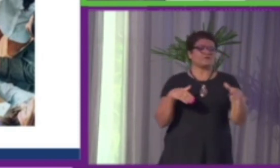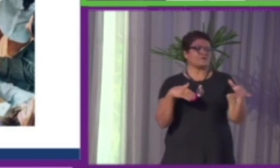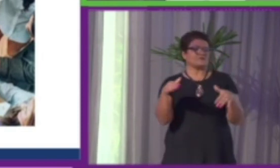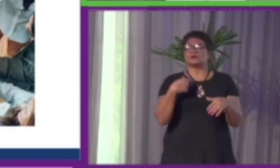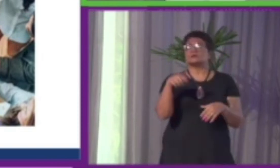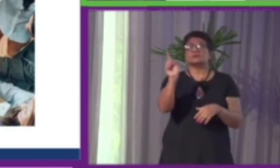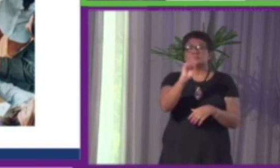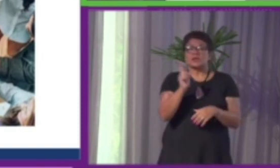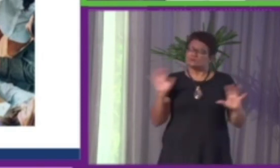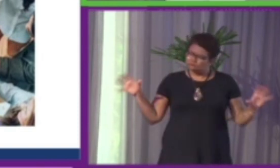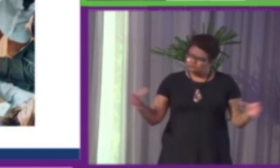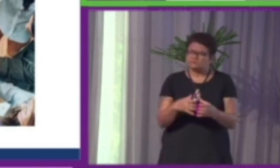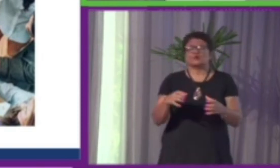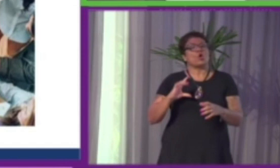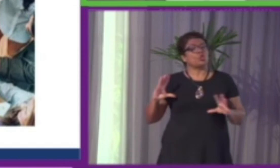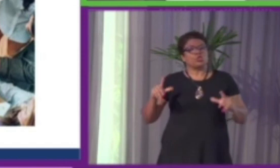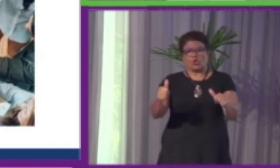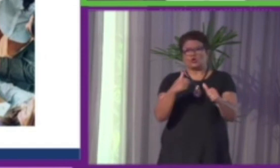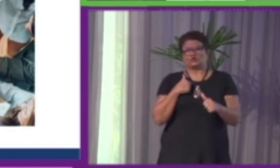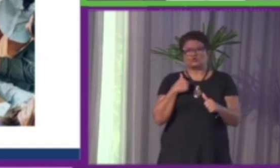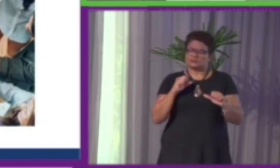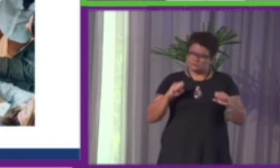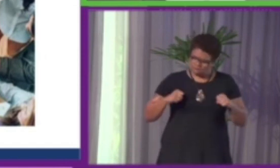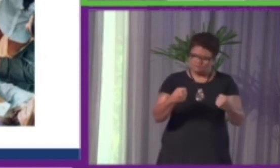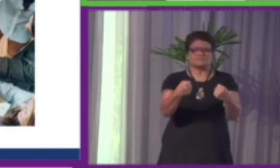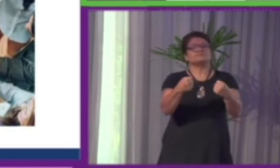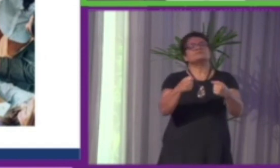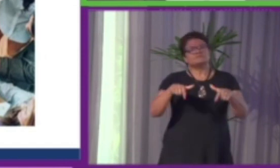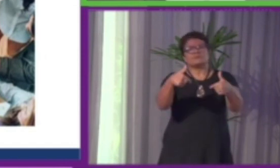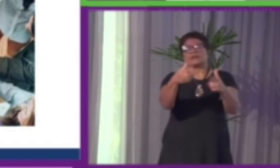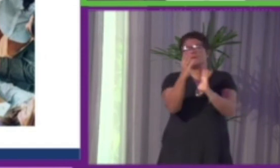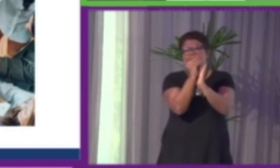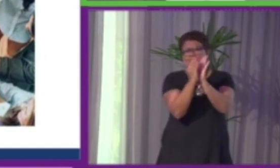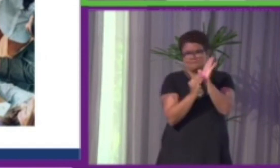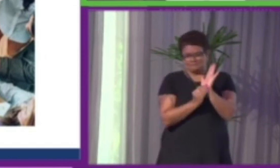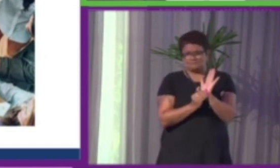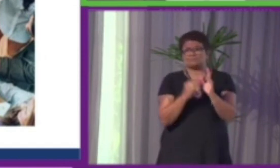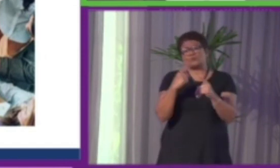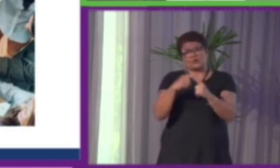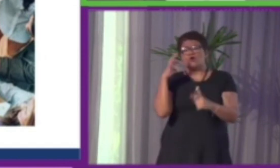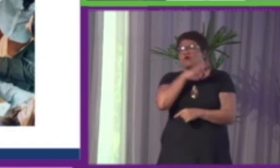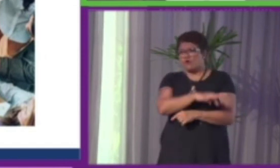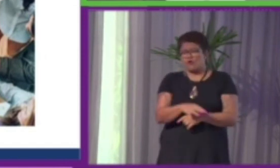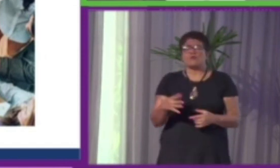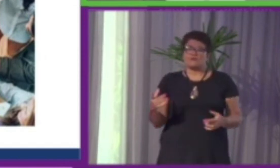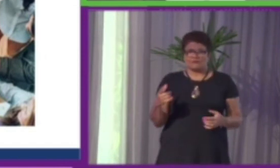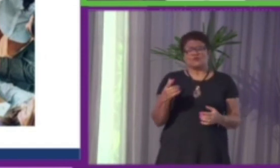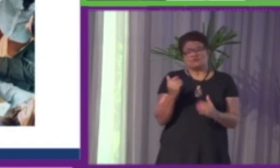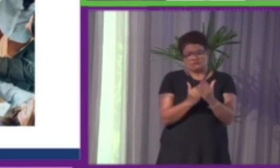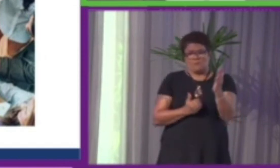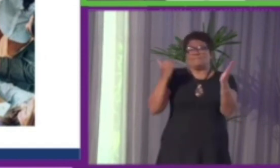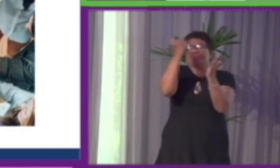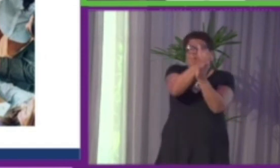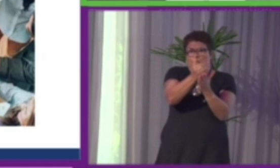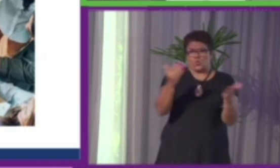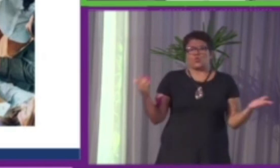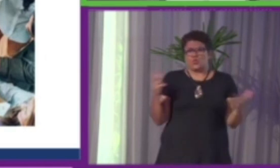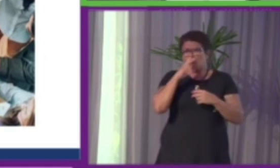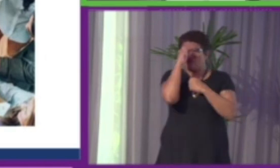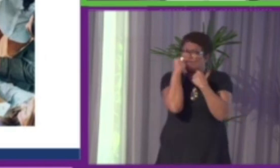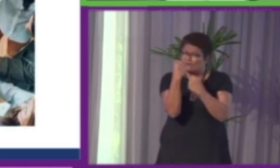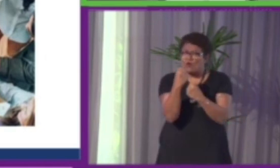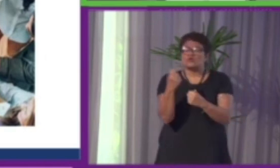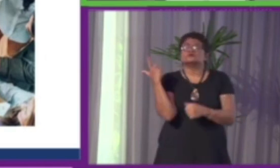maneira coletiva, ir atrás de fazer esses dados, porque, obviamente, isso dá muito mais força e a gente chega muito mais forte